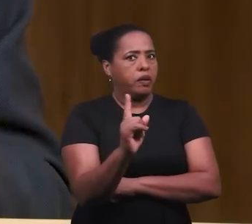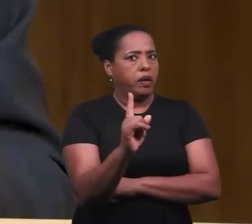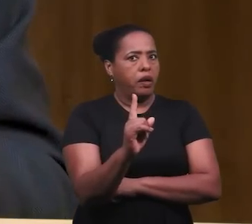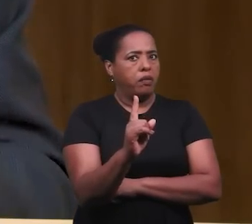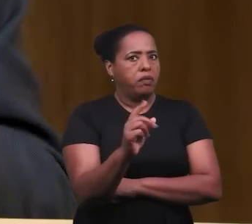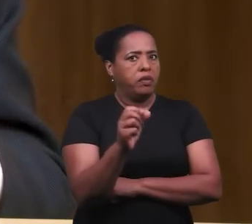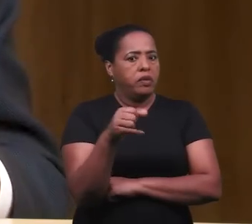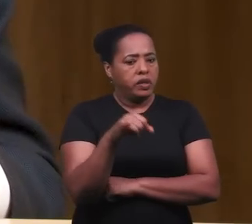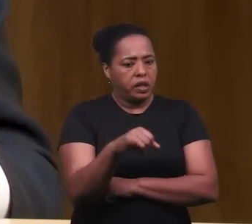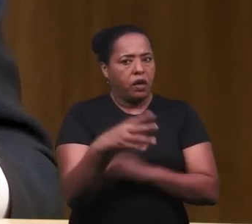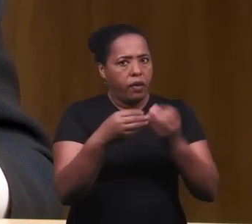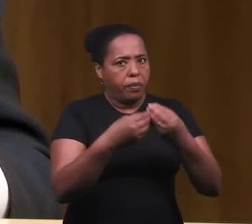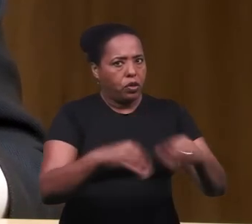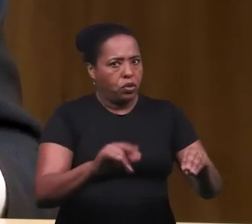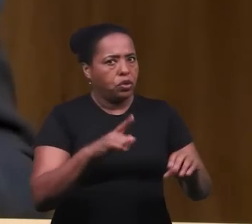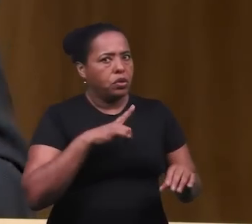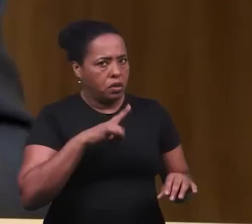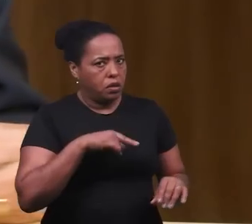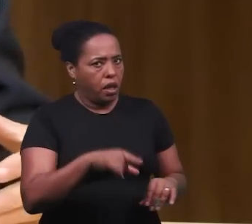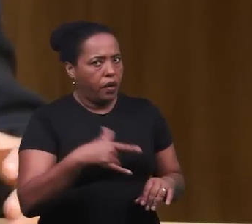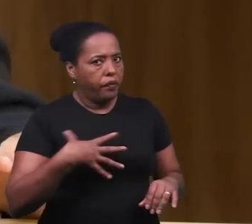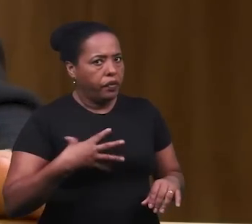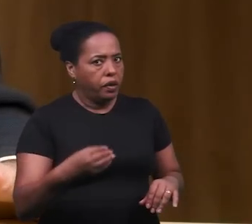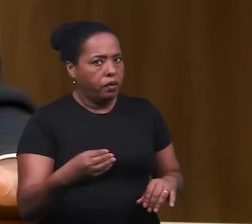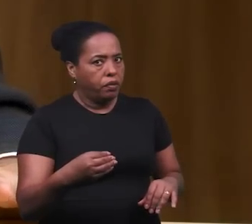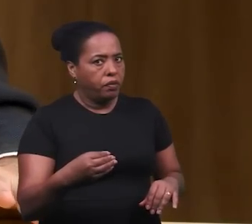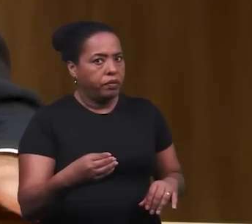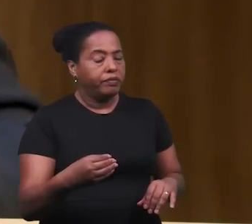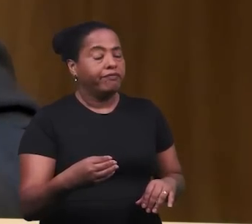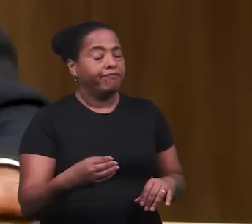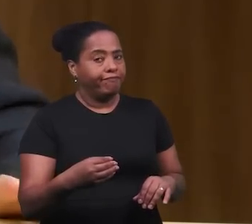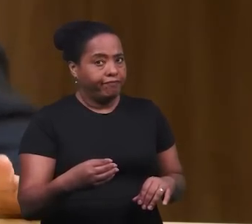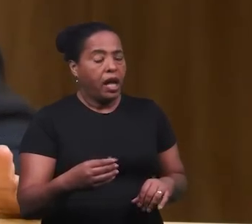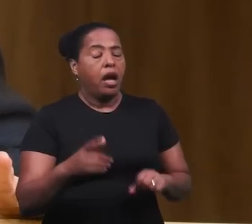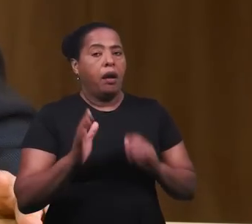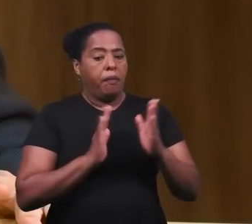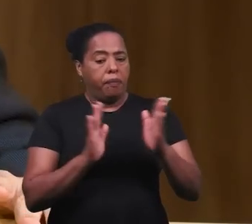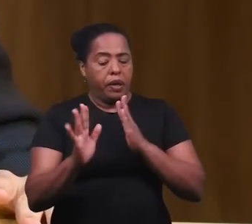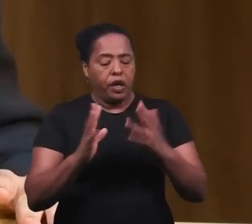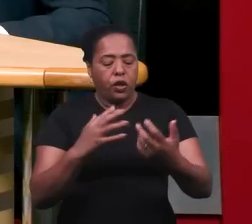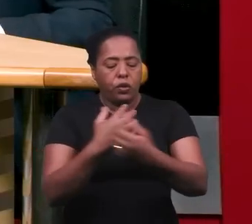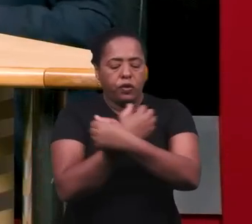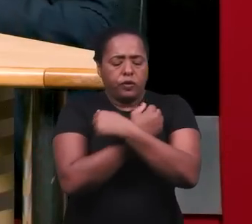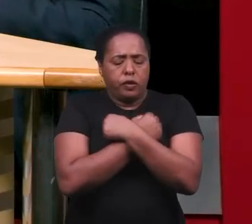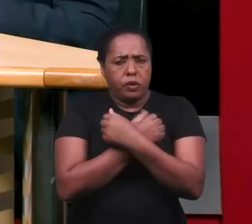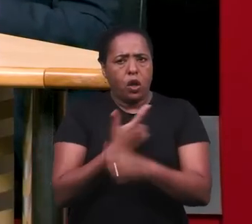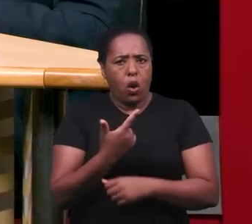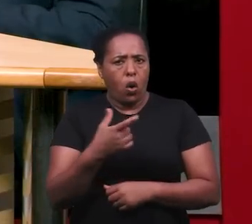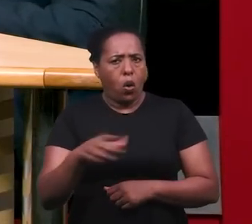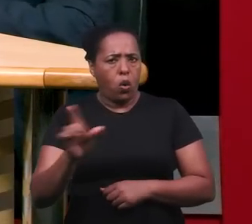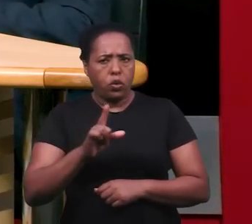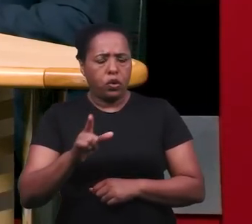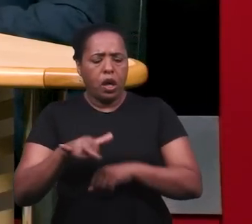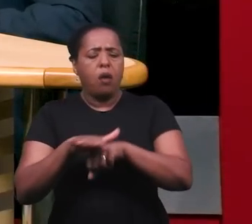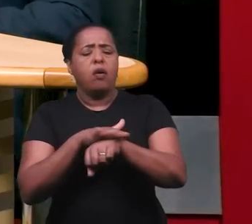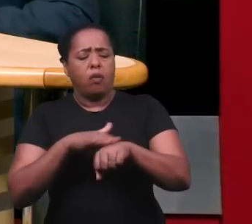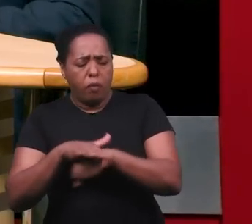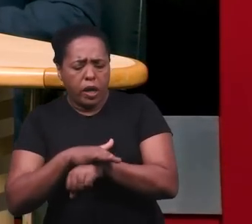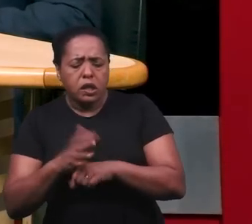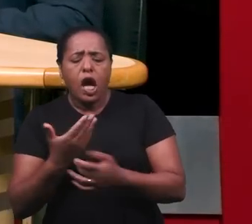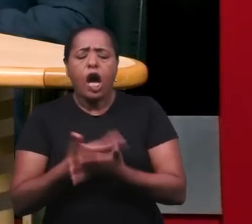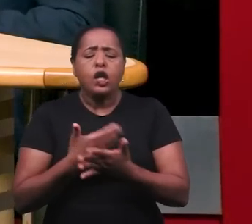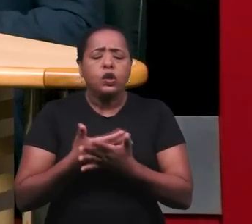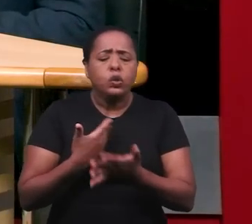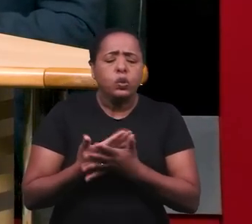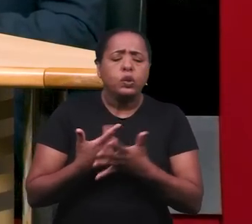vida do seu filho, se for só abraço, você vai estragar ele. É verdade. Você vai estragar seu filho, né? Há tempo de abraçar, é tempo que não é de abraçar,